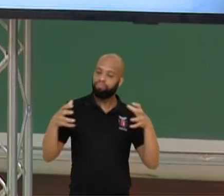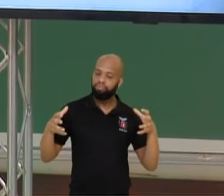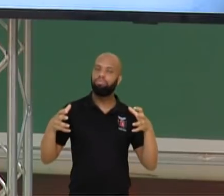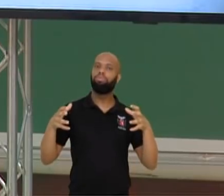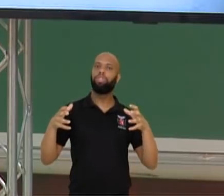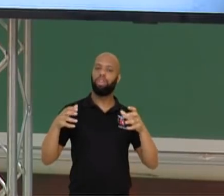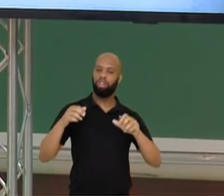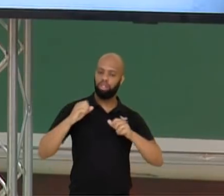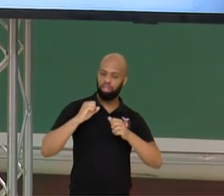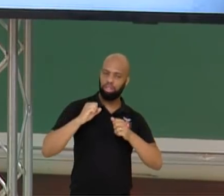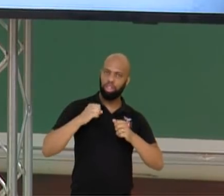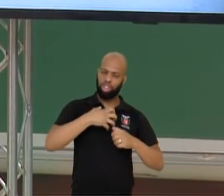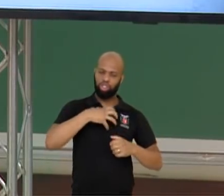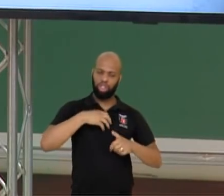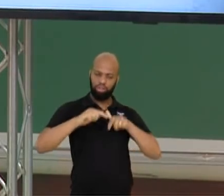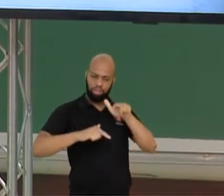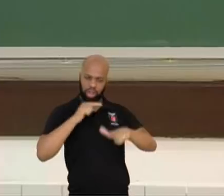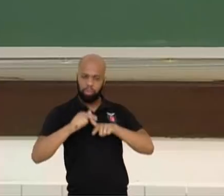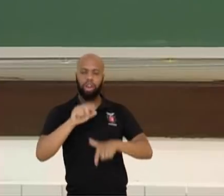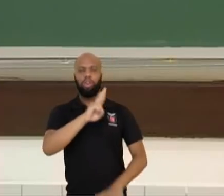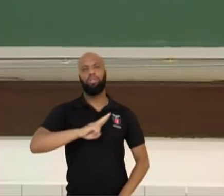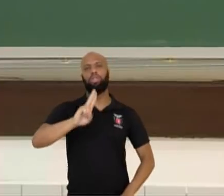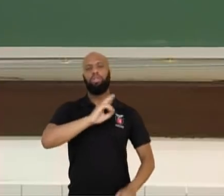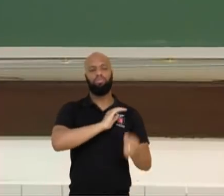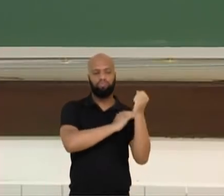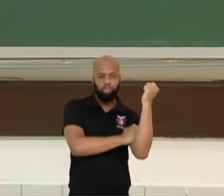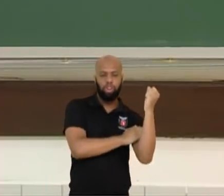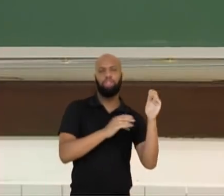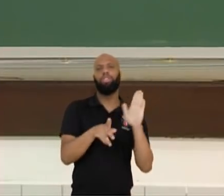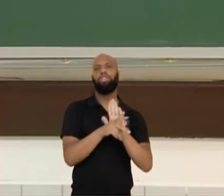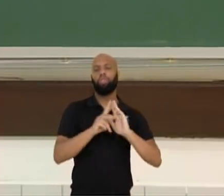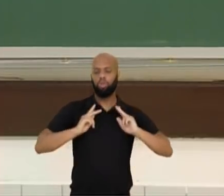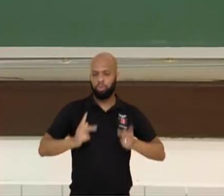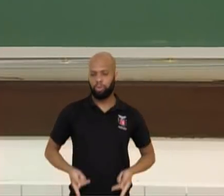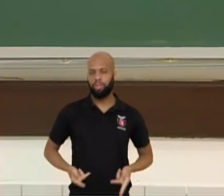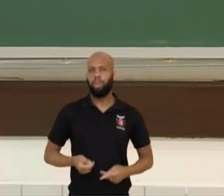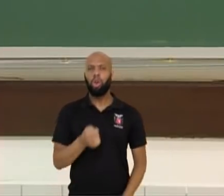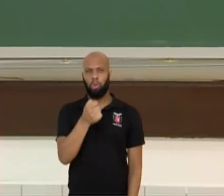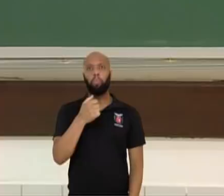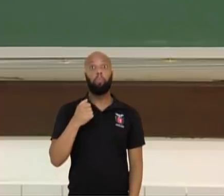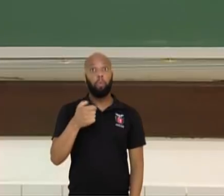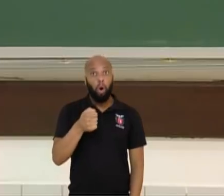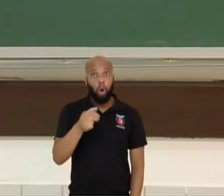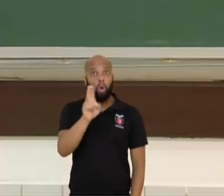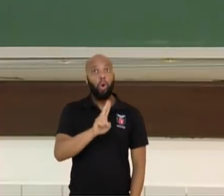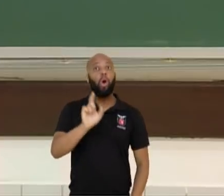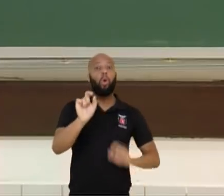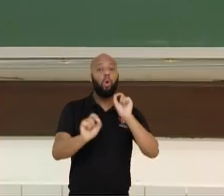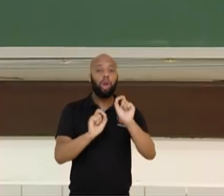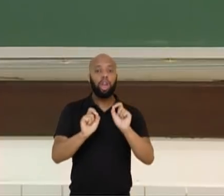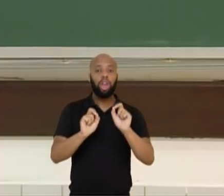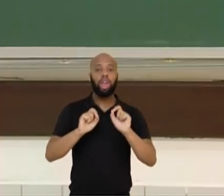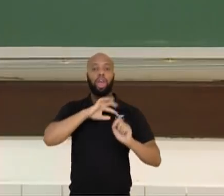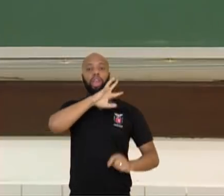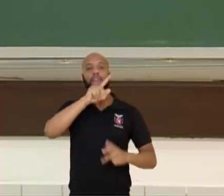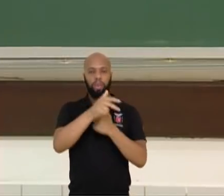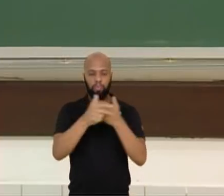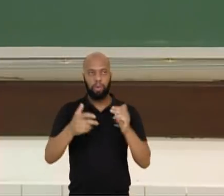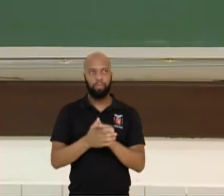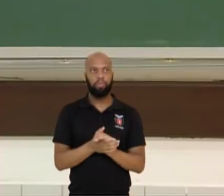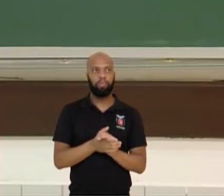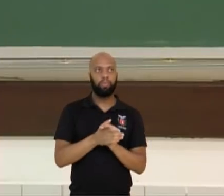eram feitas com a energia da força humana, tá? Um pouquinho ali da animal. Quando a gente vai dar um salto na